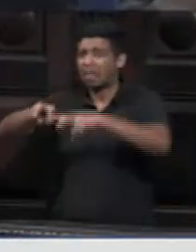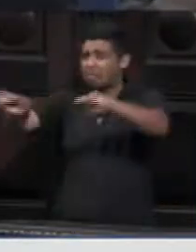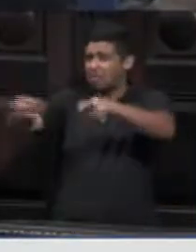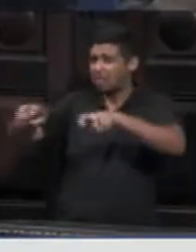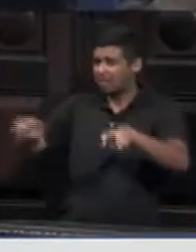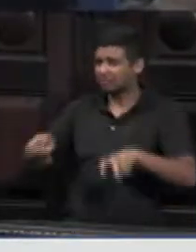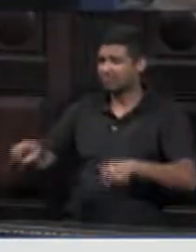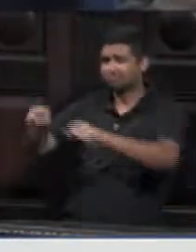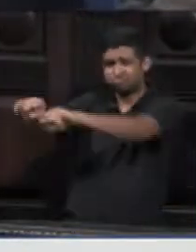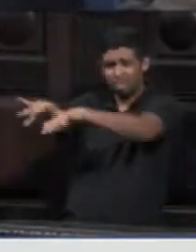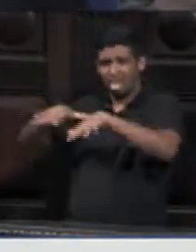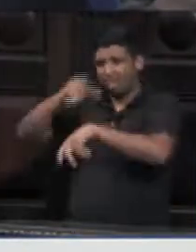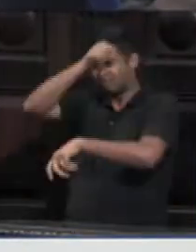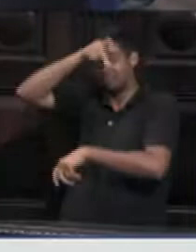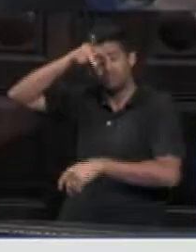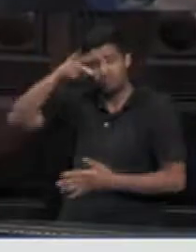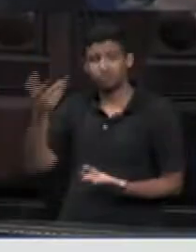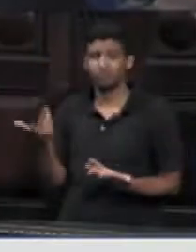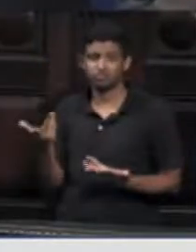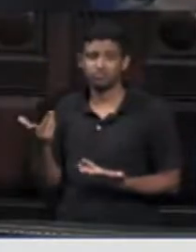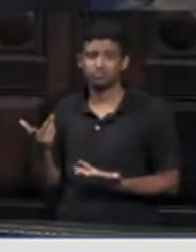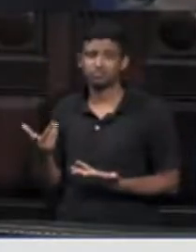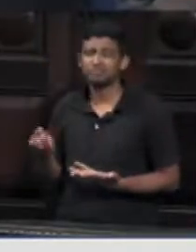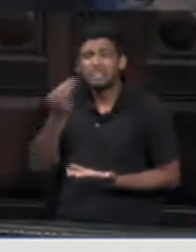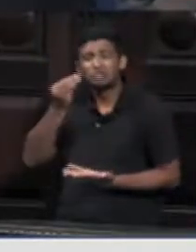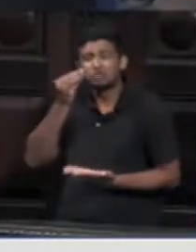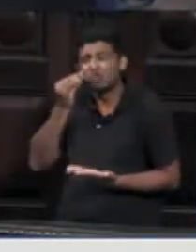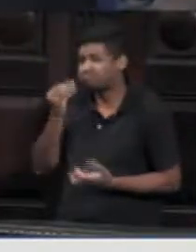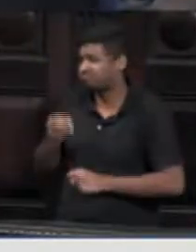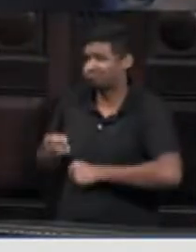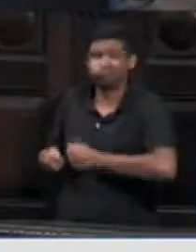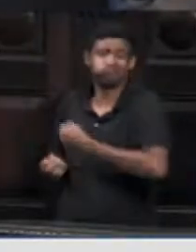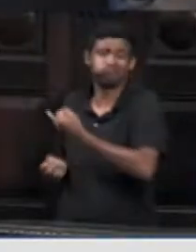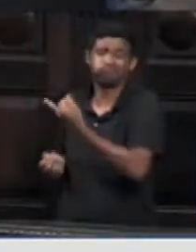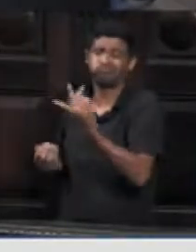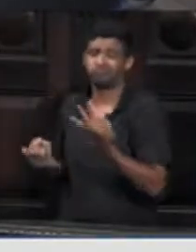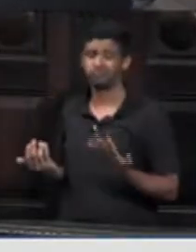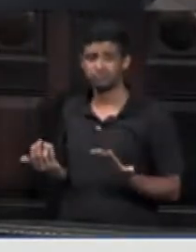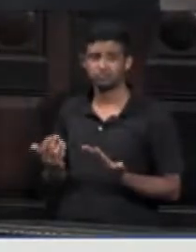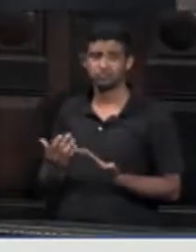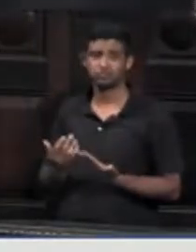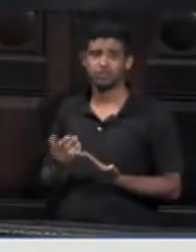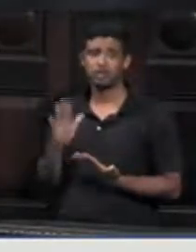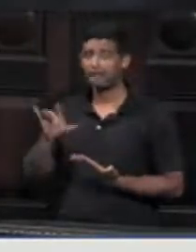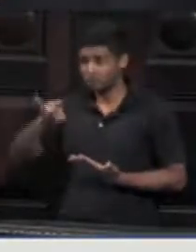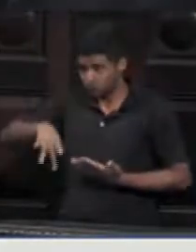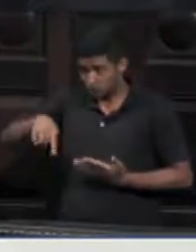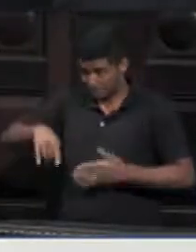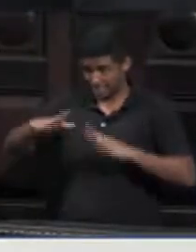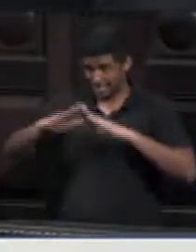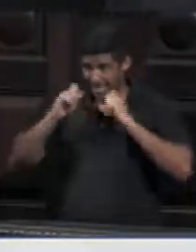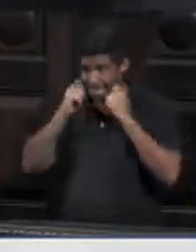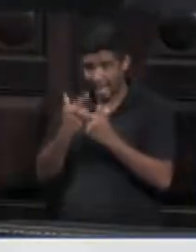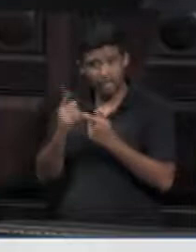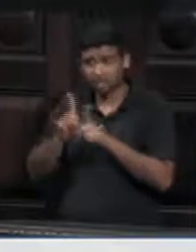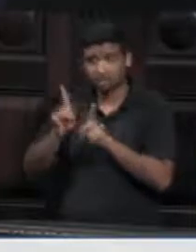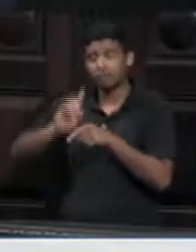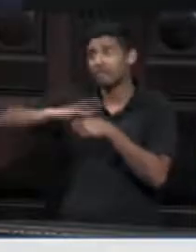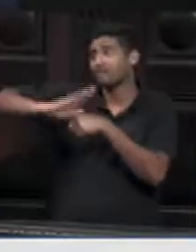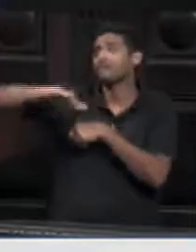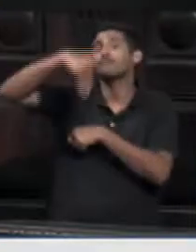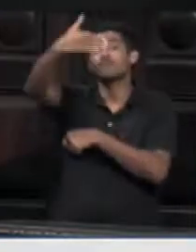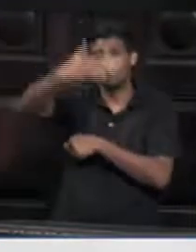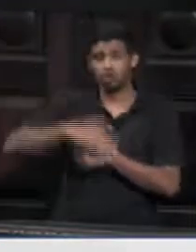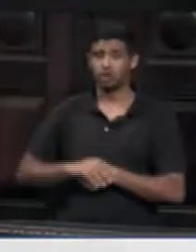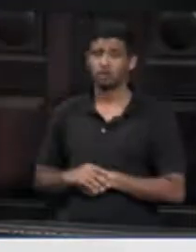inúmeras, e isso eu posso afirmar. A Comissão de Economia que eu presido fez inúmeras audiências públicas, não só na Assembleia, mas fora da Assembleia também, inclusive